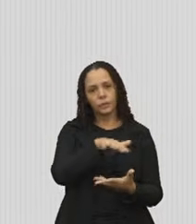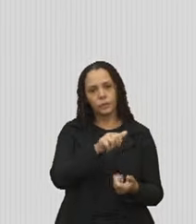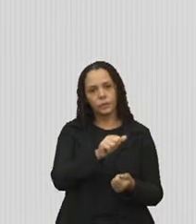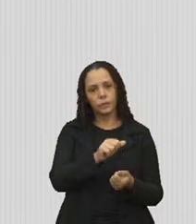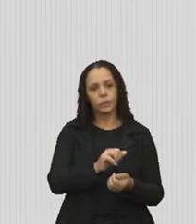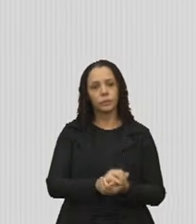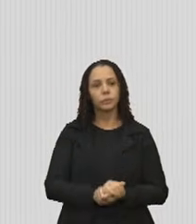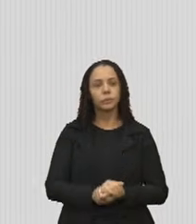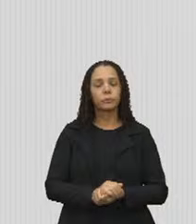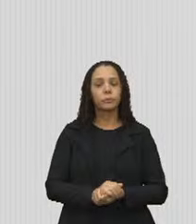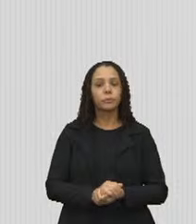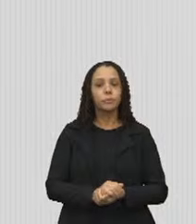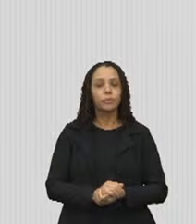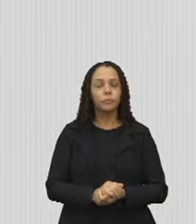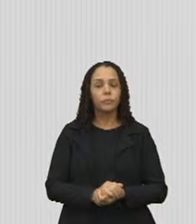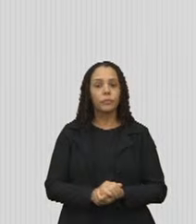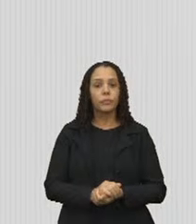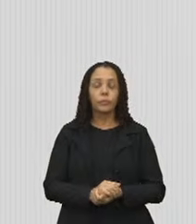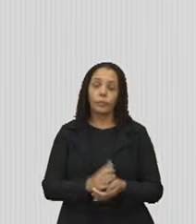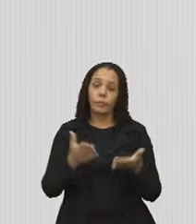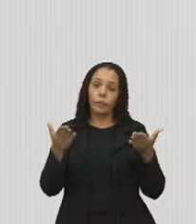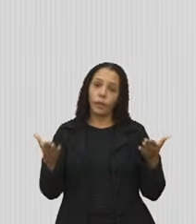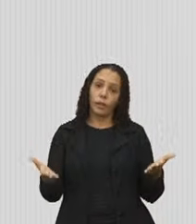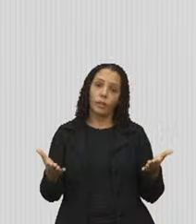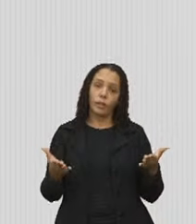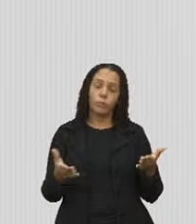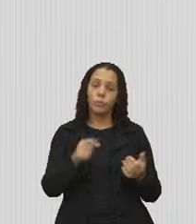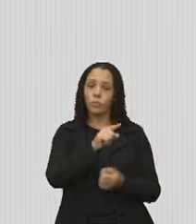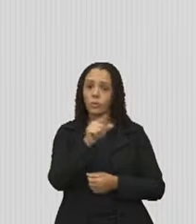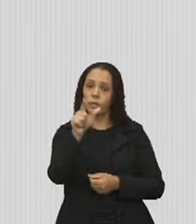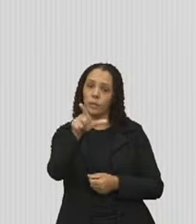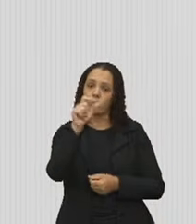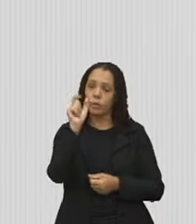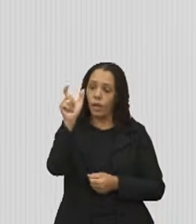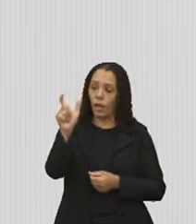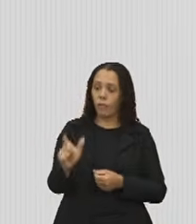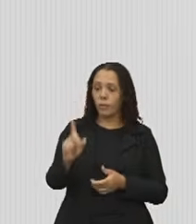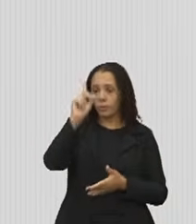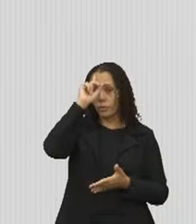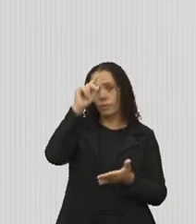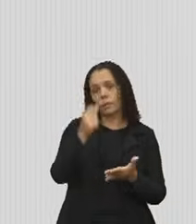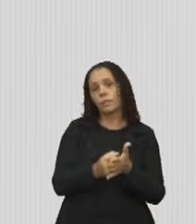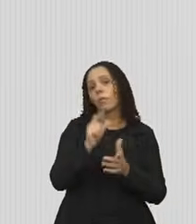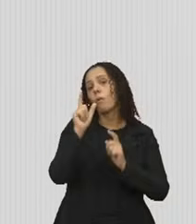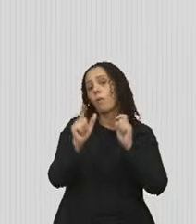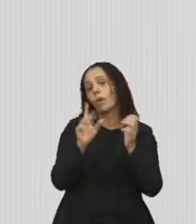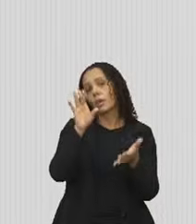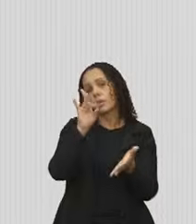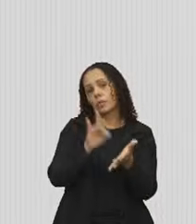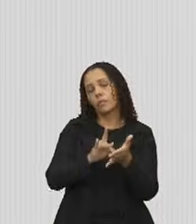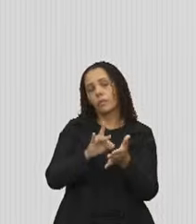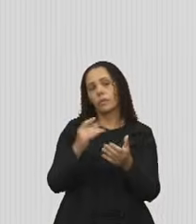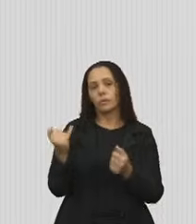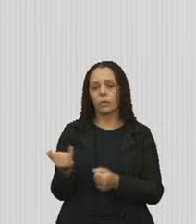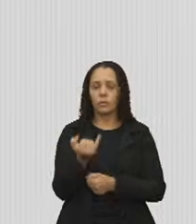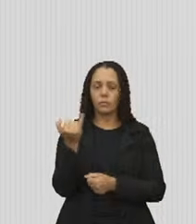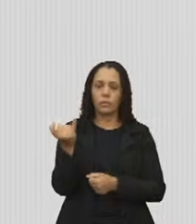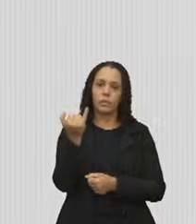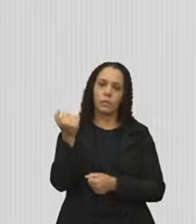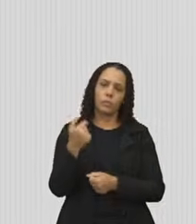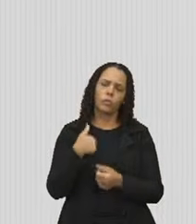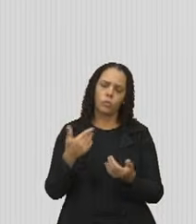votaram para definir o que realmente é importante. E a gente, como eu disse, eu preciso ser